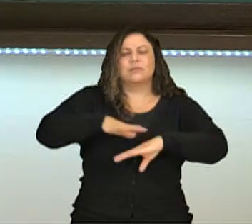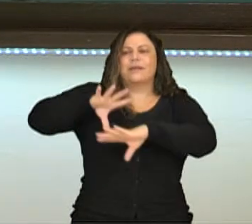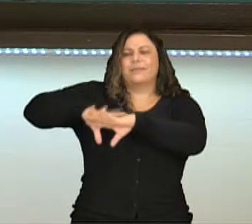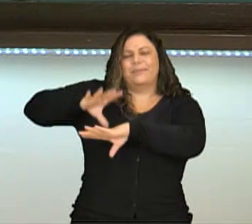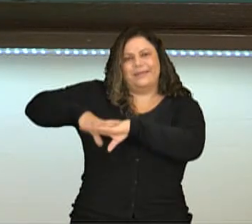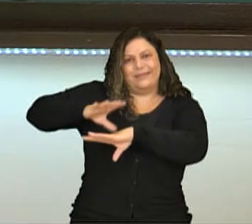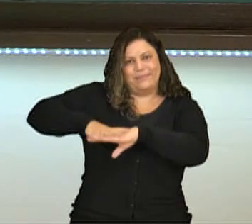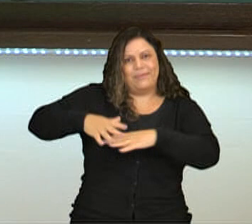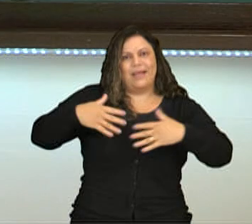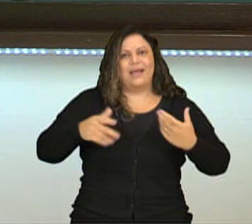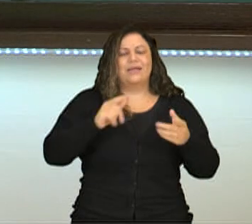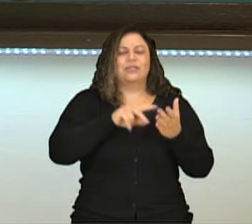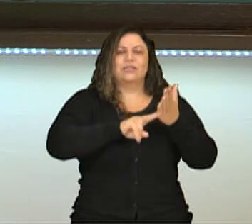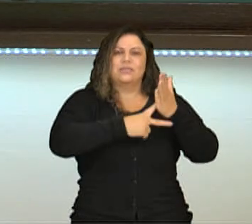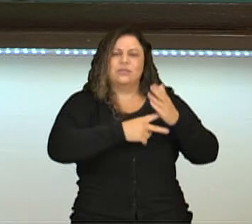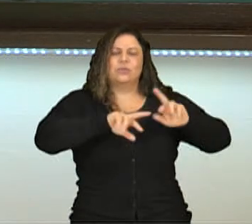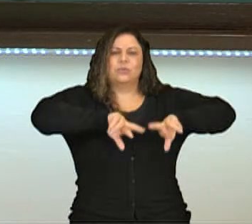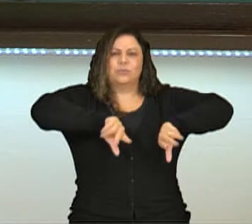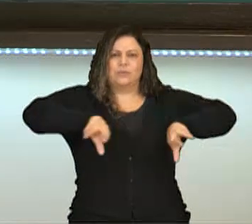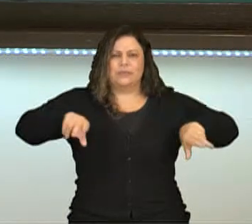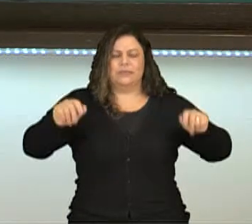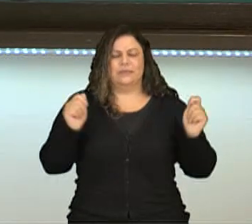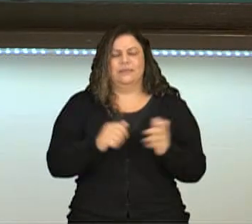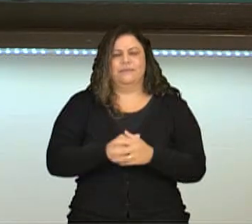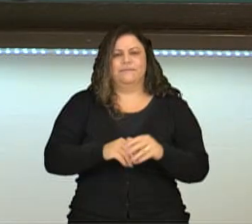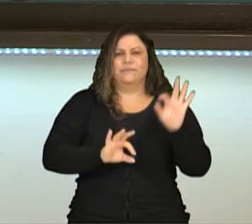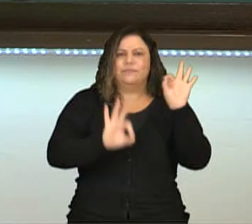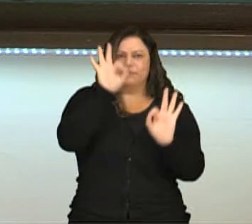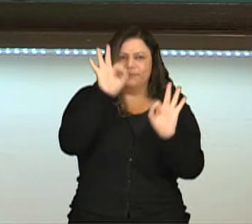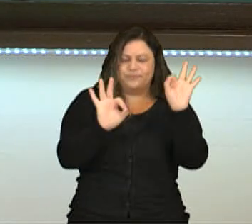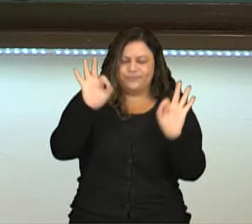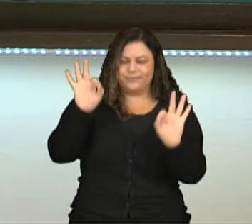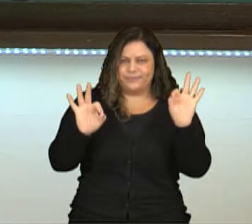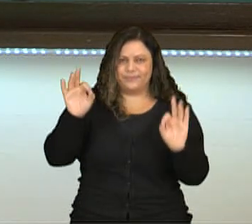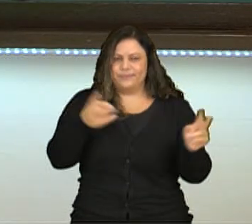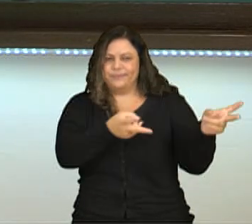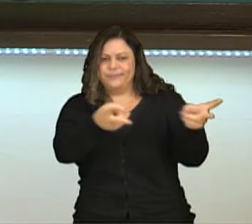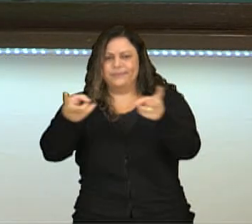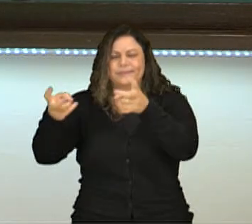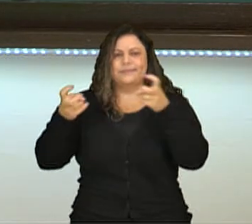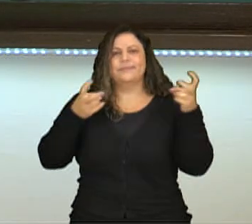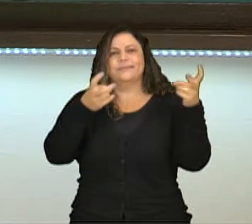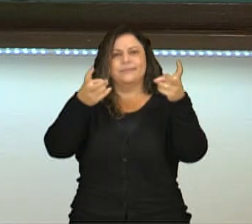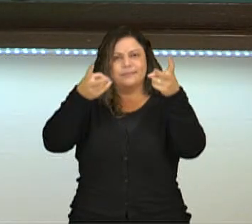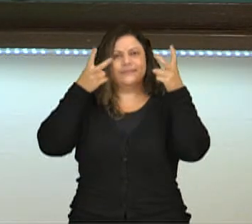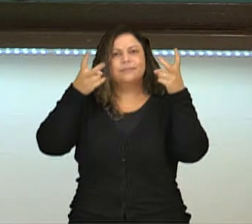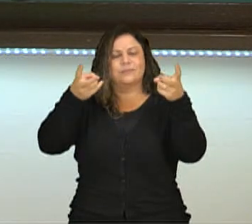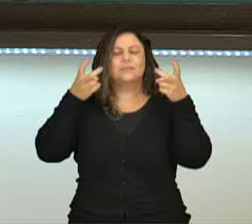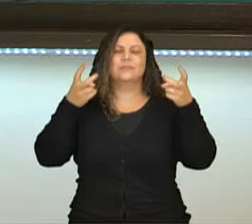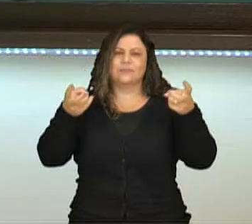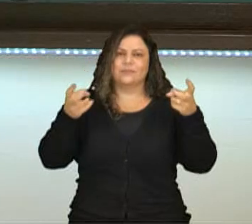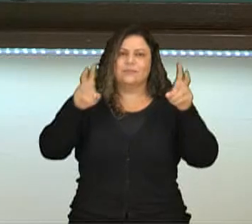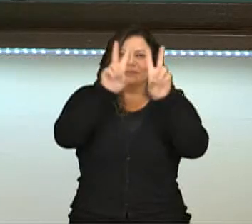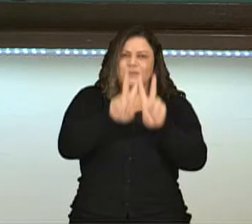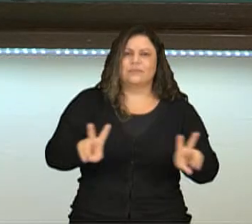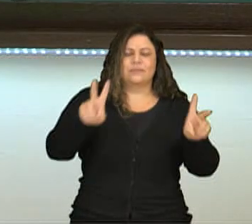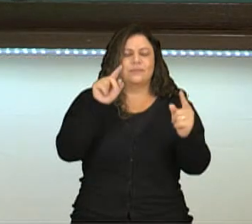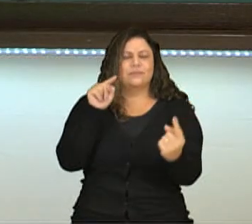matemática, da geometria, da proporção, da perspectiva, né, com o ponto de